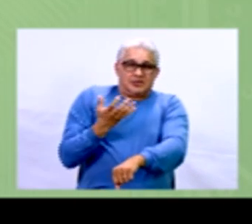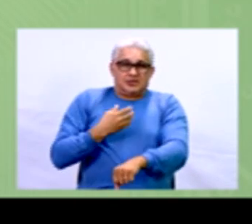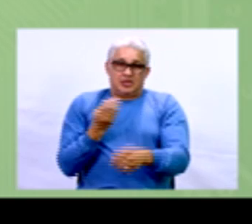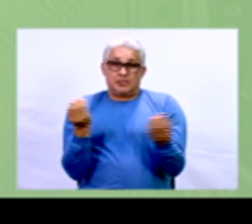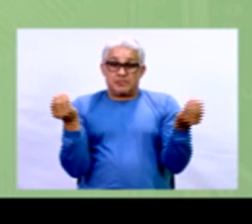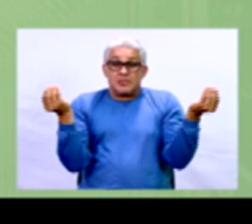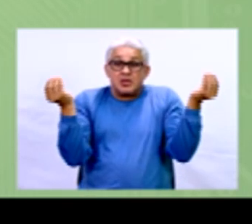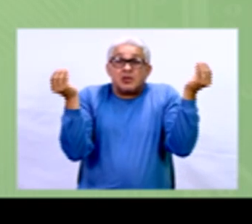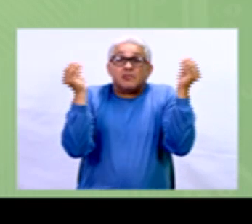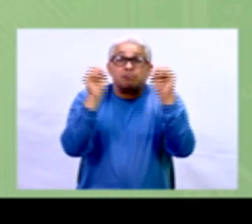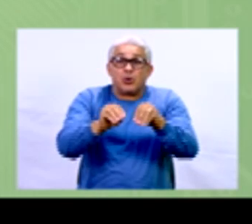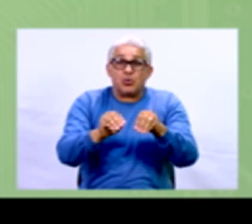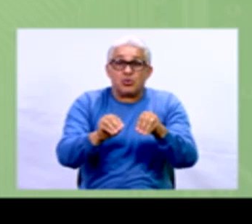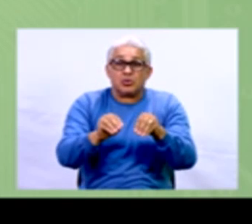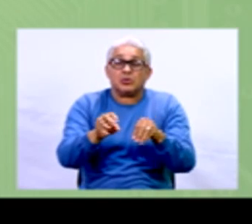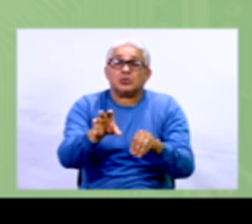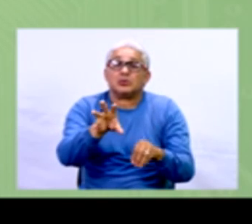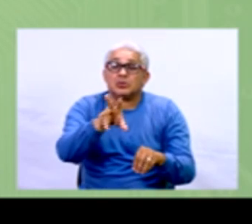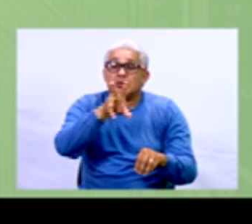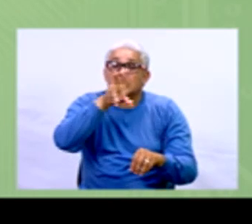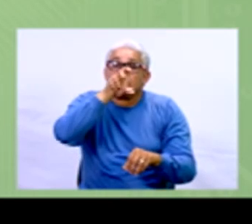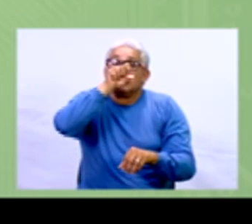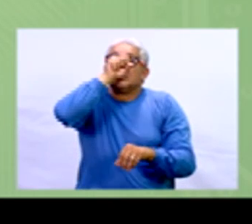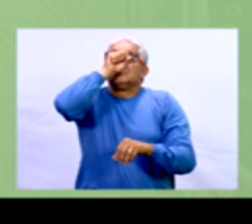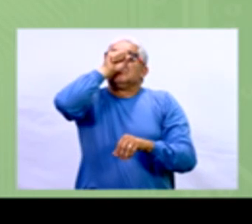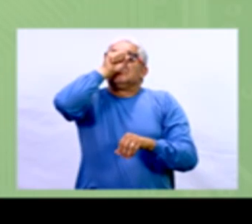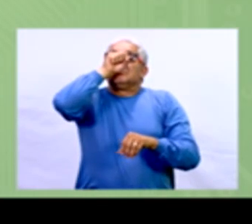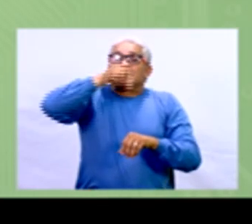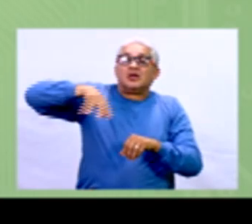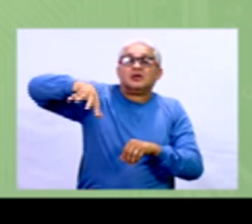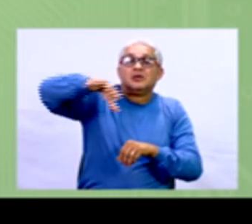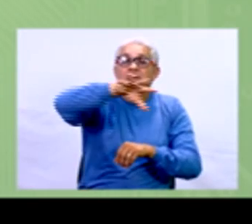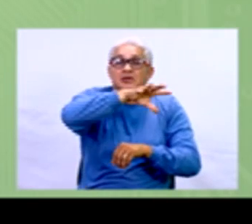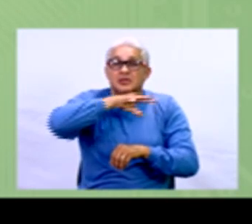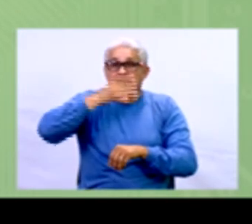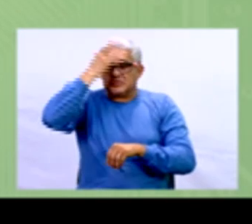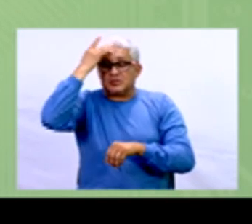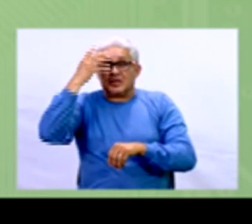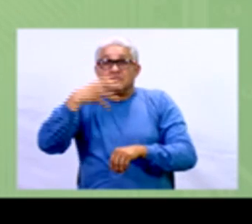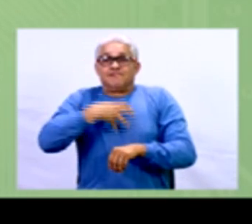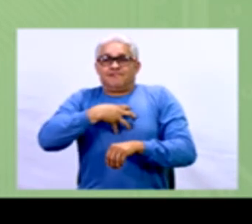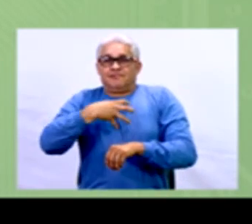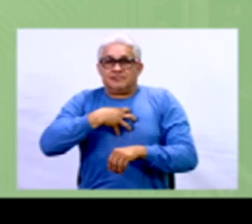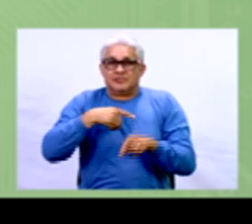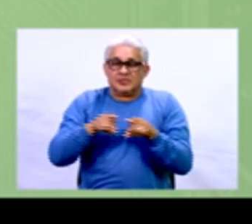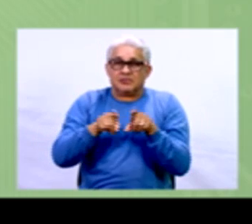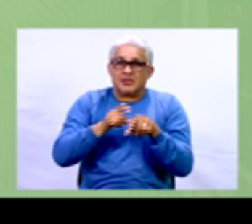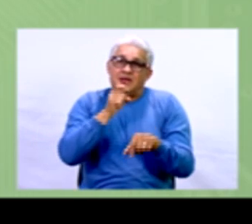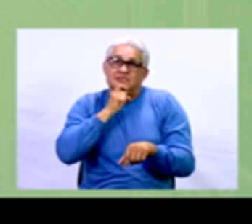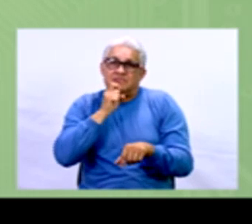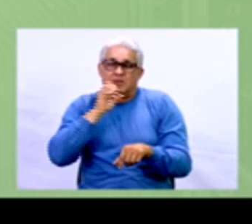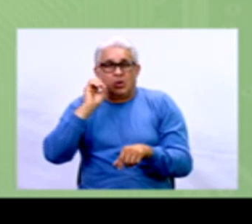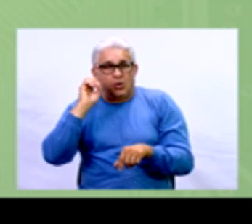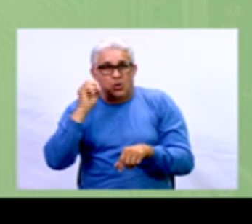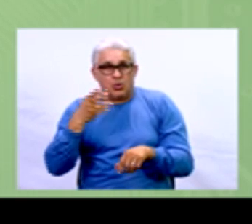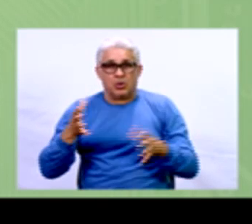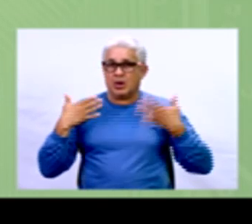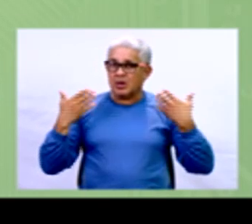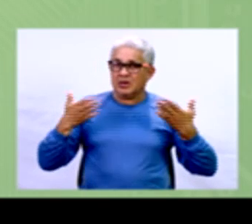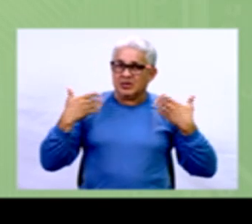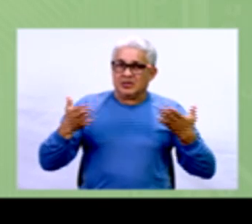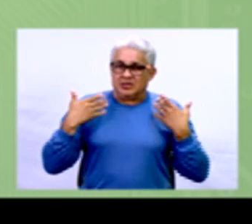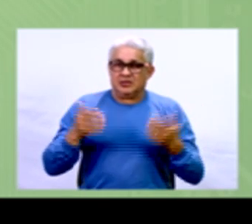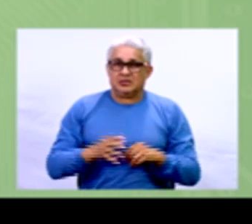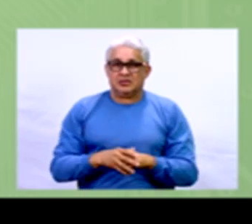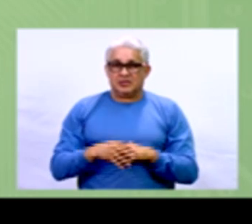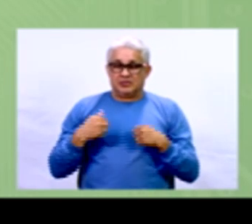posso soltar um cheiro no cinema, né? Ou então uma sensação de frio ou de calor. Então